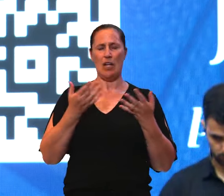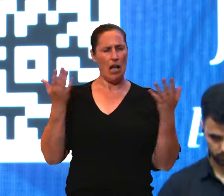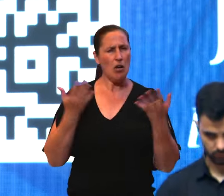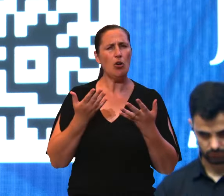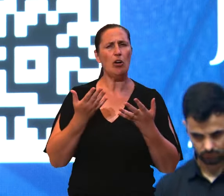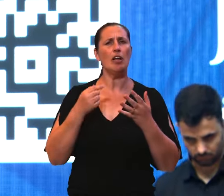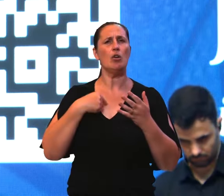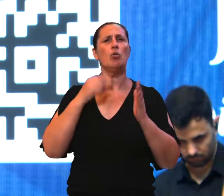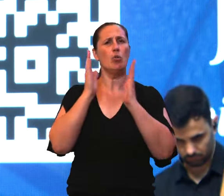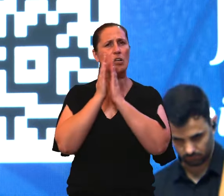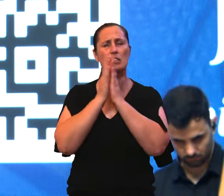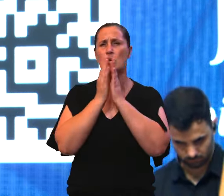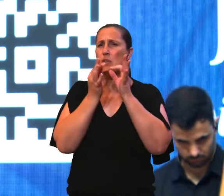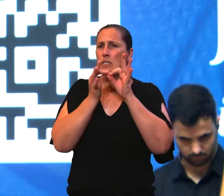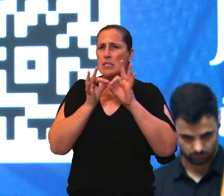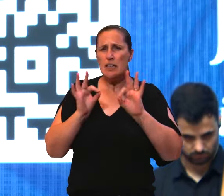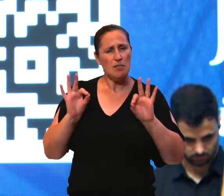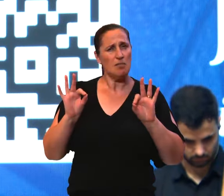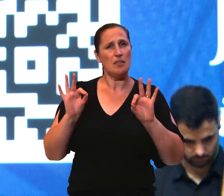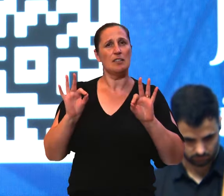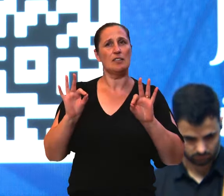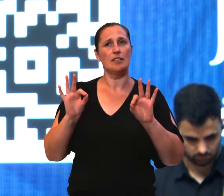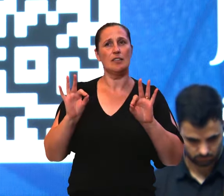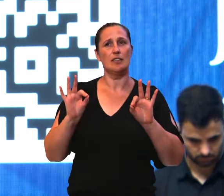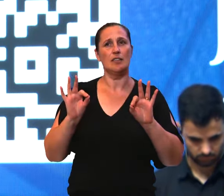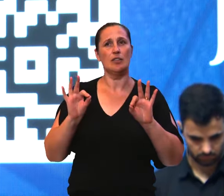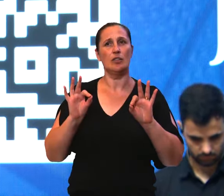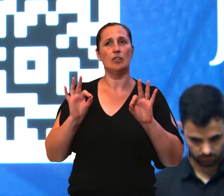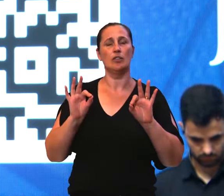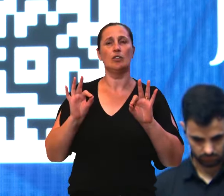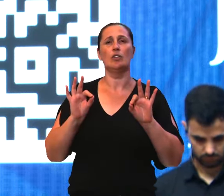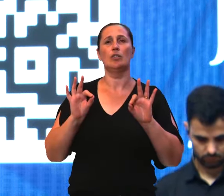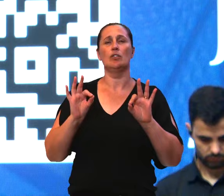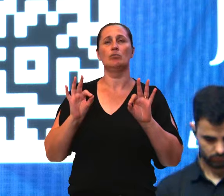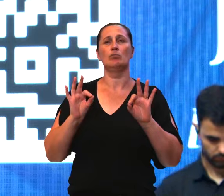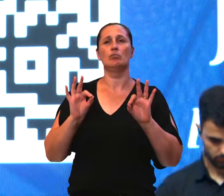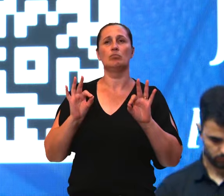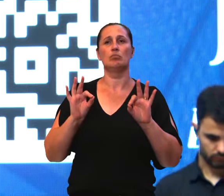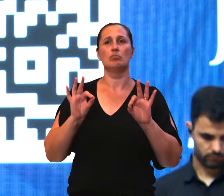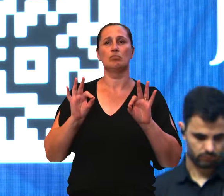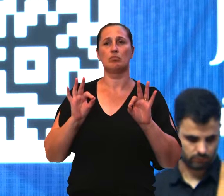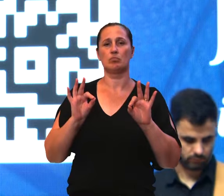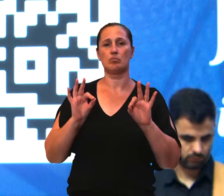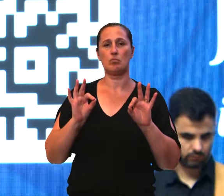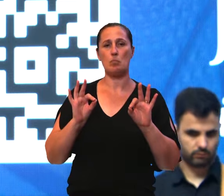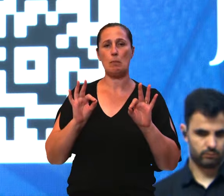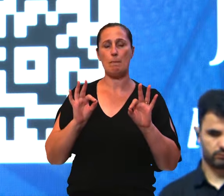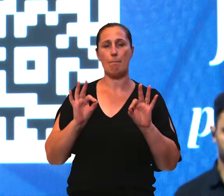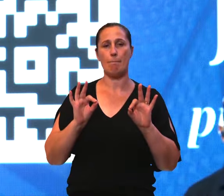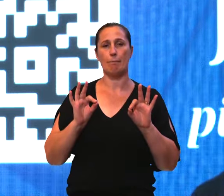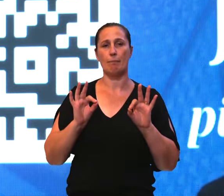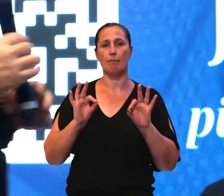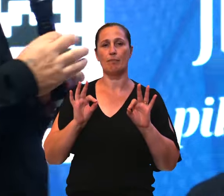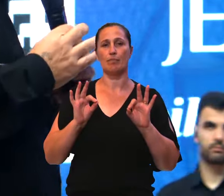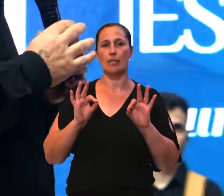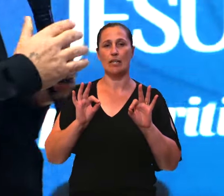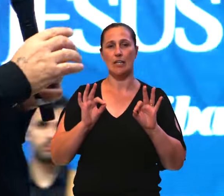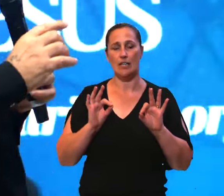simples tô atrasado 2 minutos e cinco vai virar